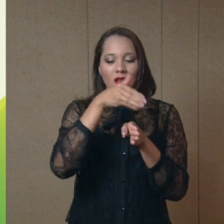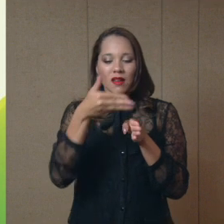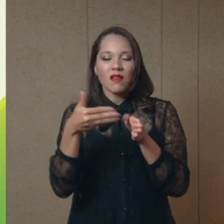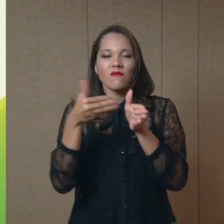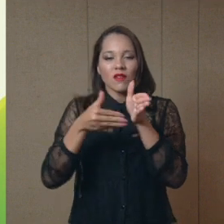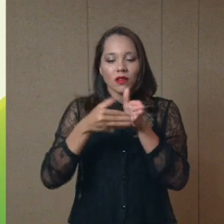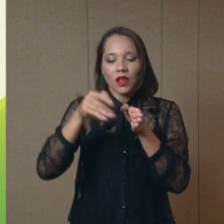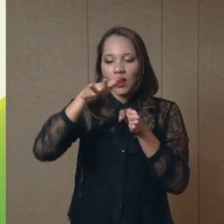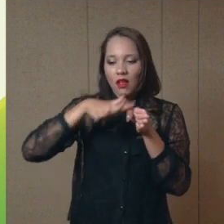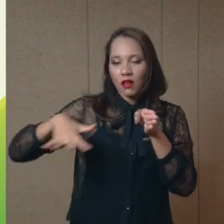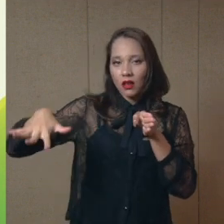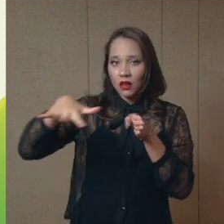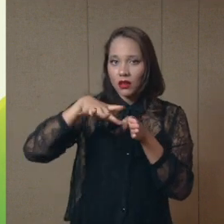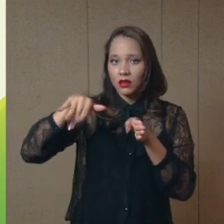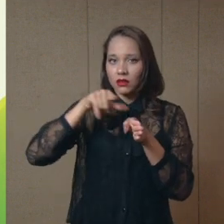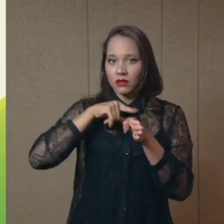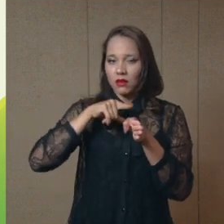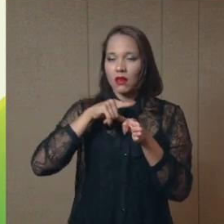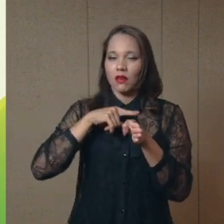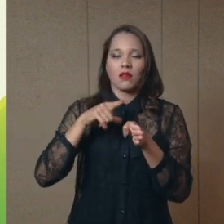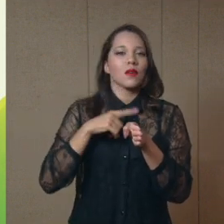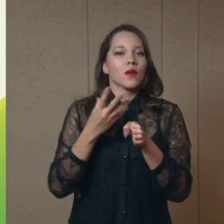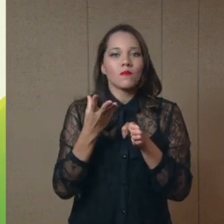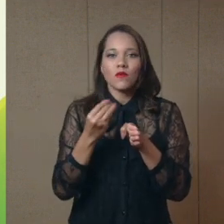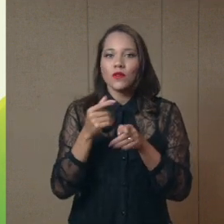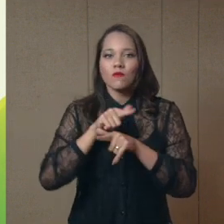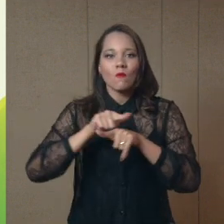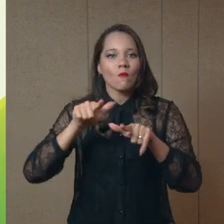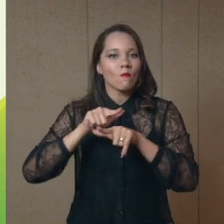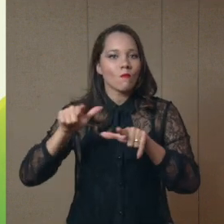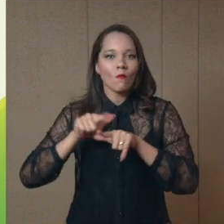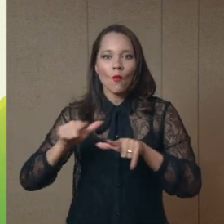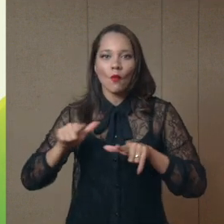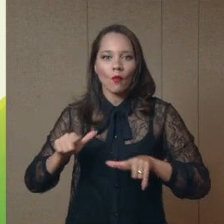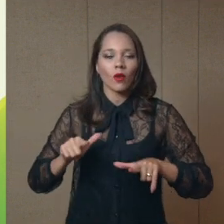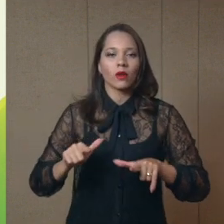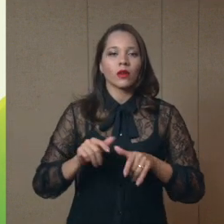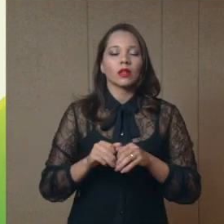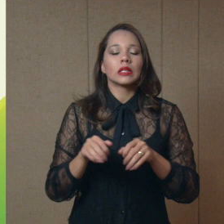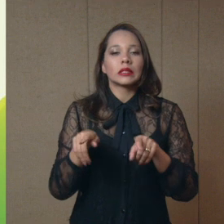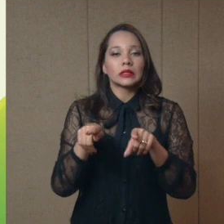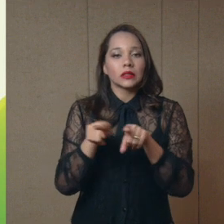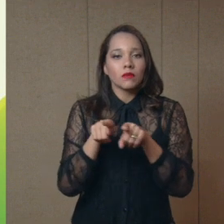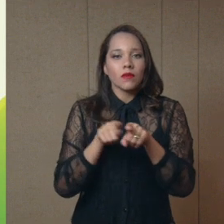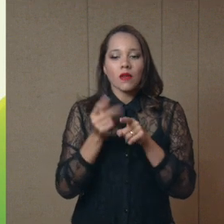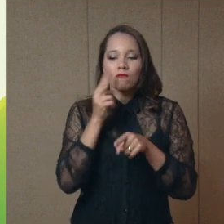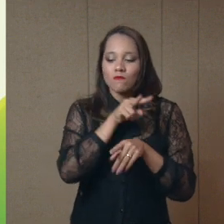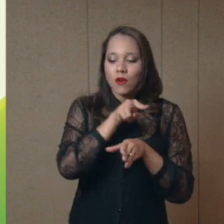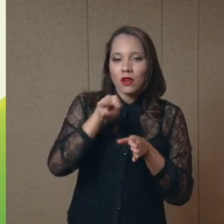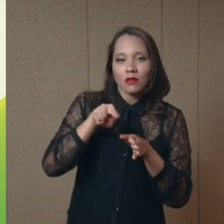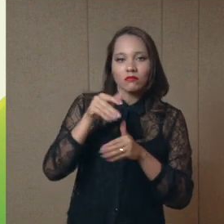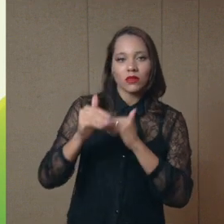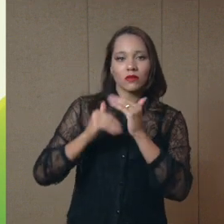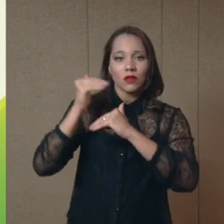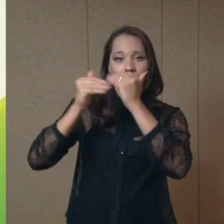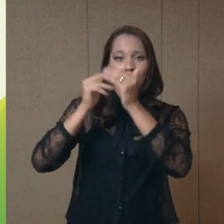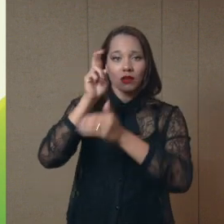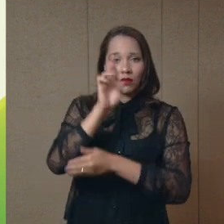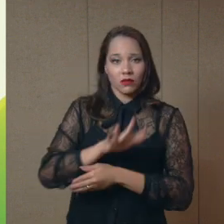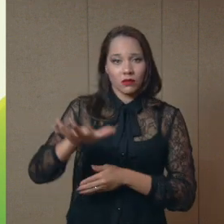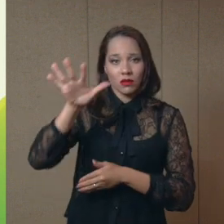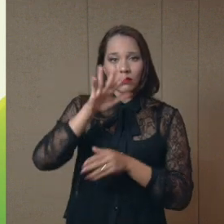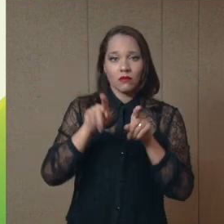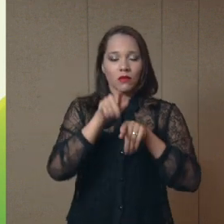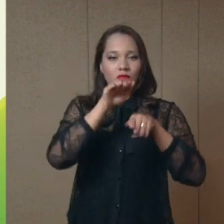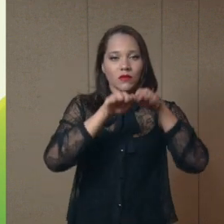uma é um território que tem há muitos vazios né e olhar para o desenvolvimento regional e para as